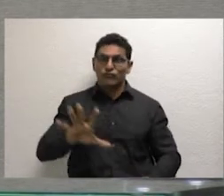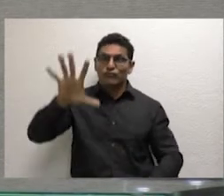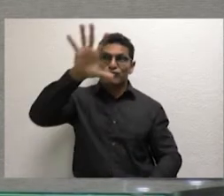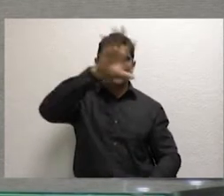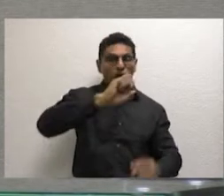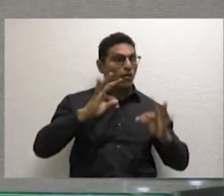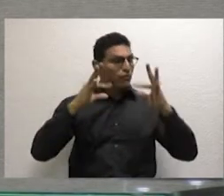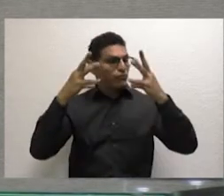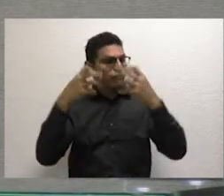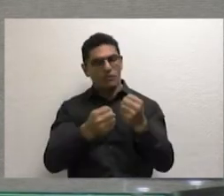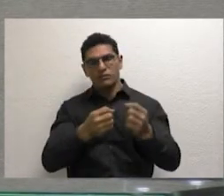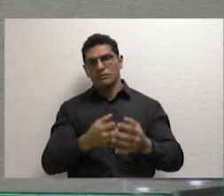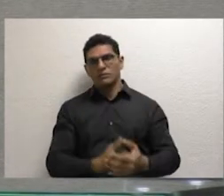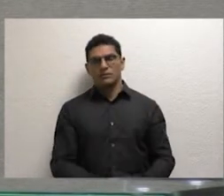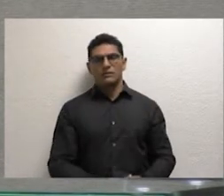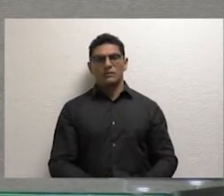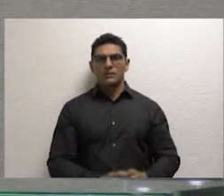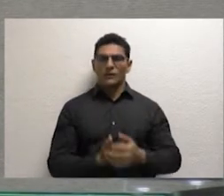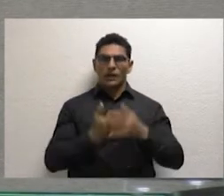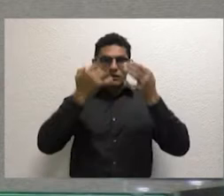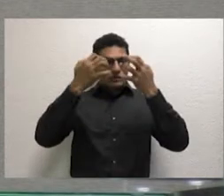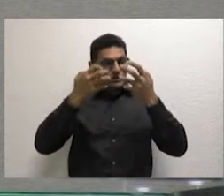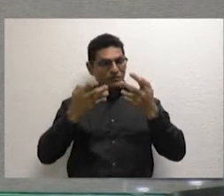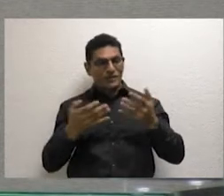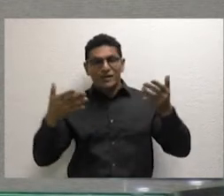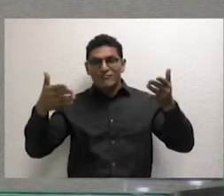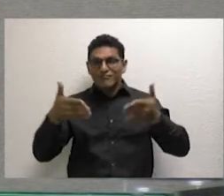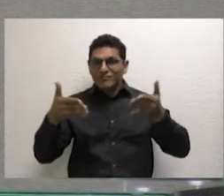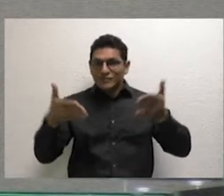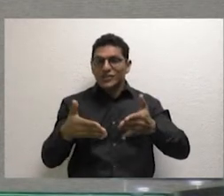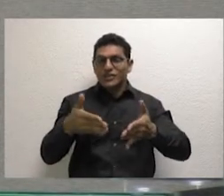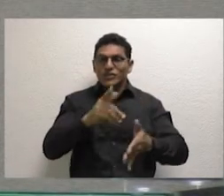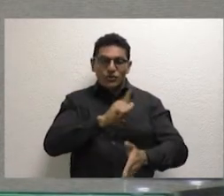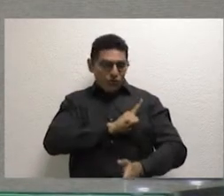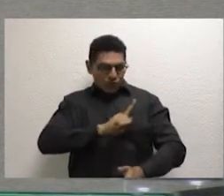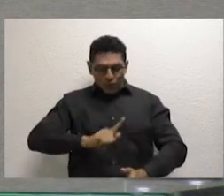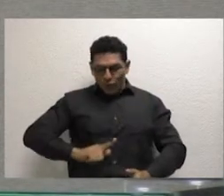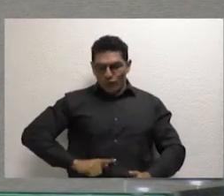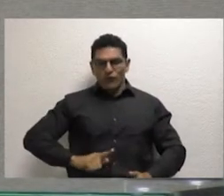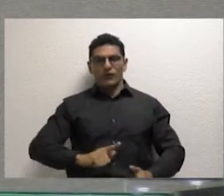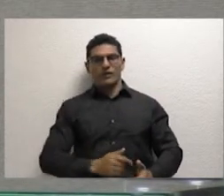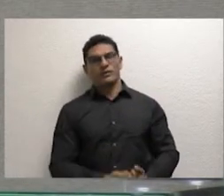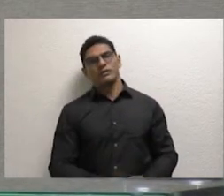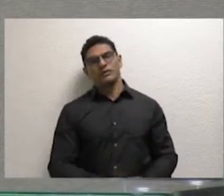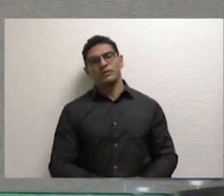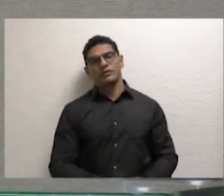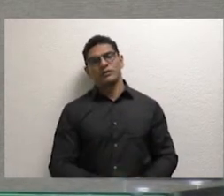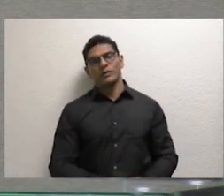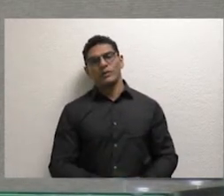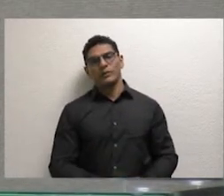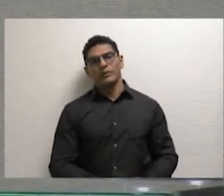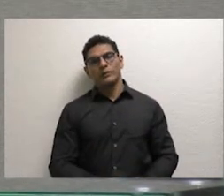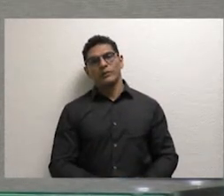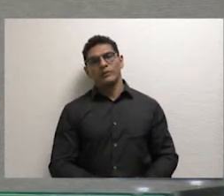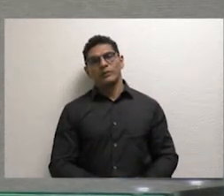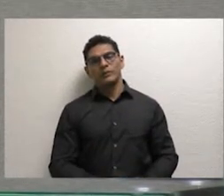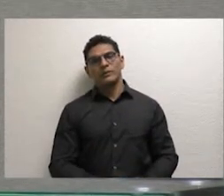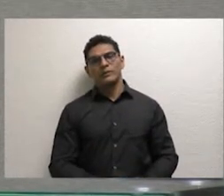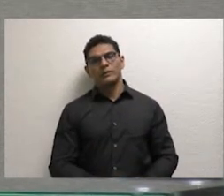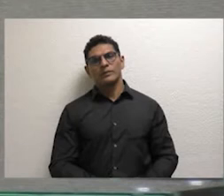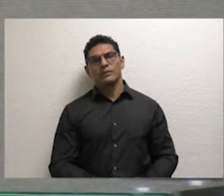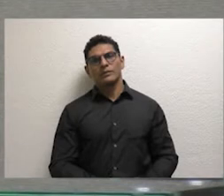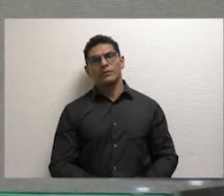E eu quero dizer aqui que o governo demonstra a